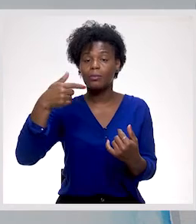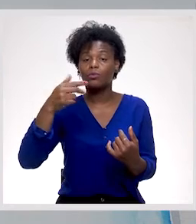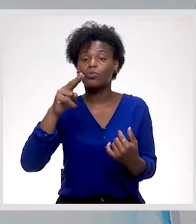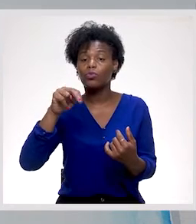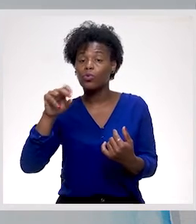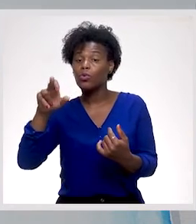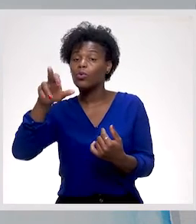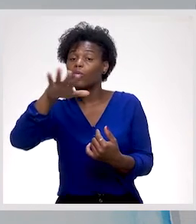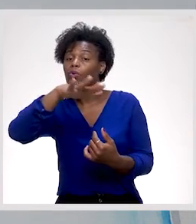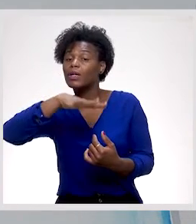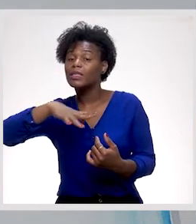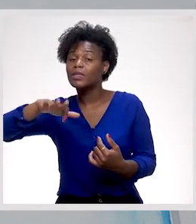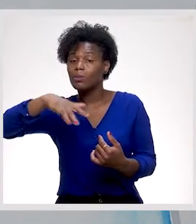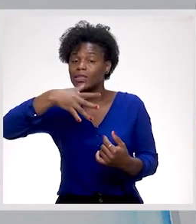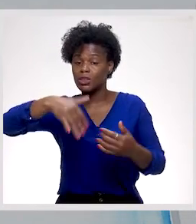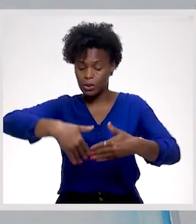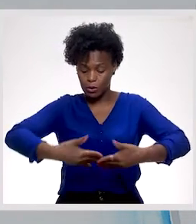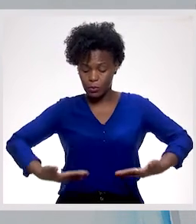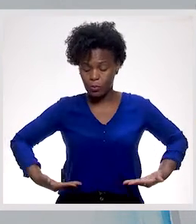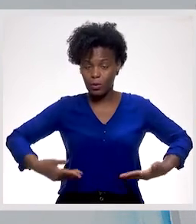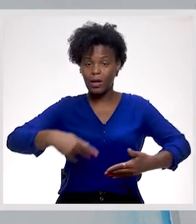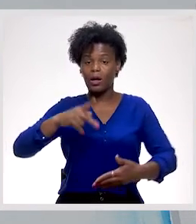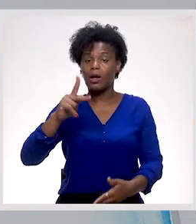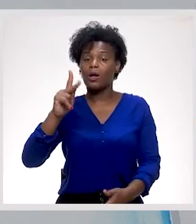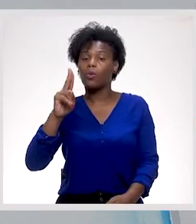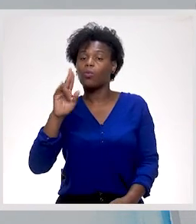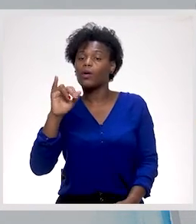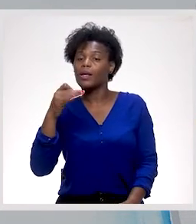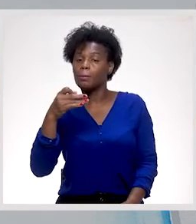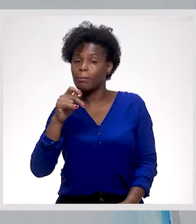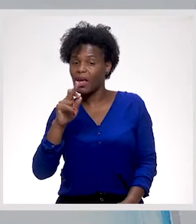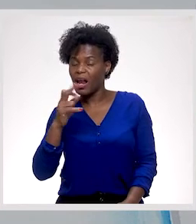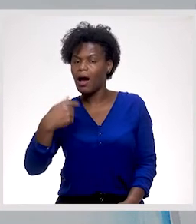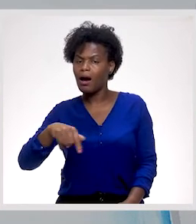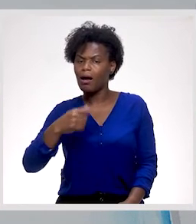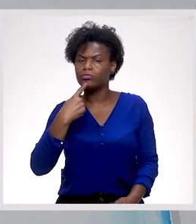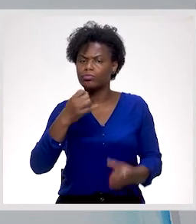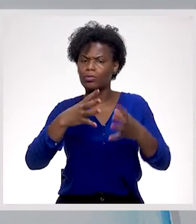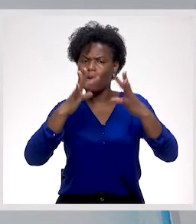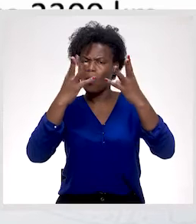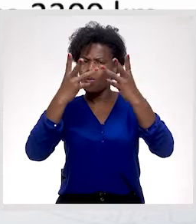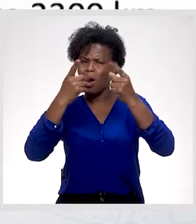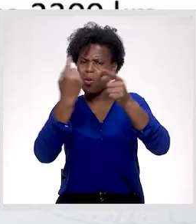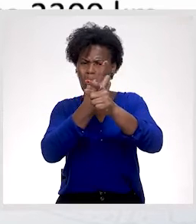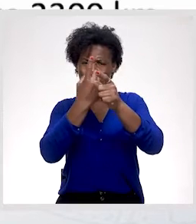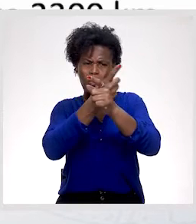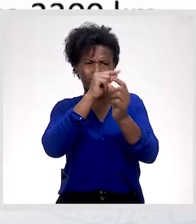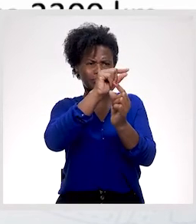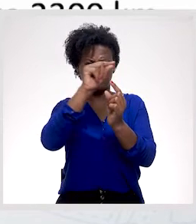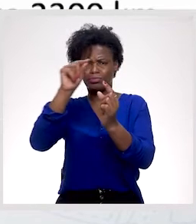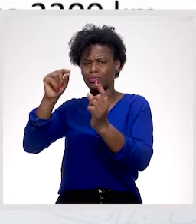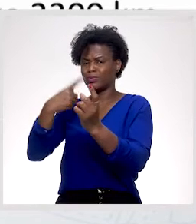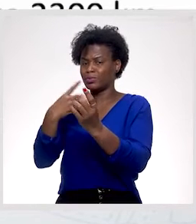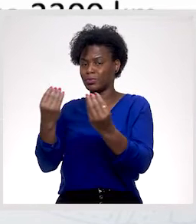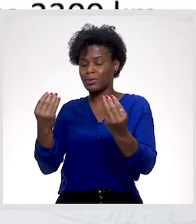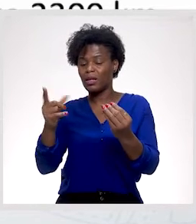de cintura de Kuiper, onde nós encontramos grandes quantidades de objetos. E o Plutão possui um diâmetro